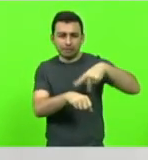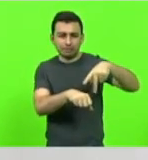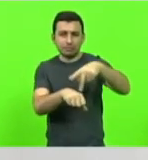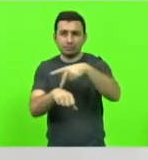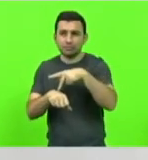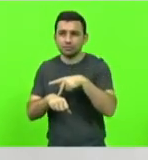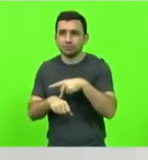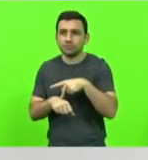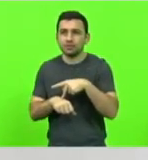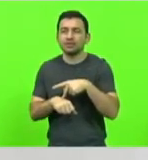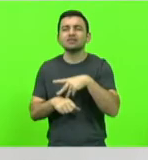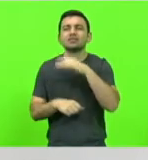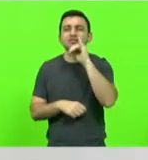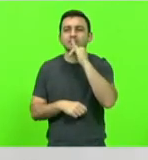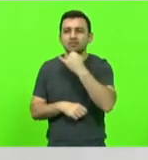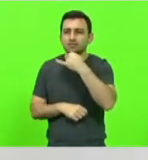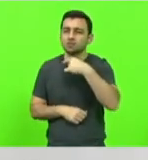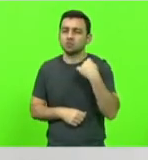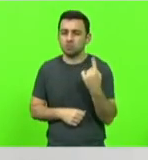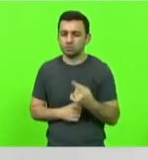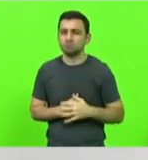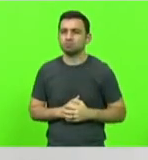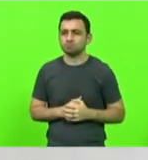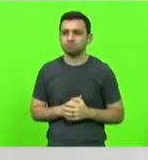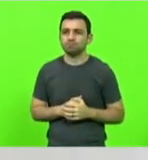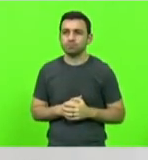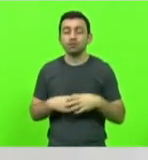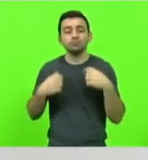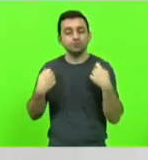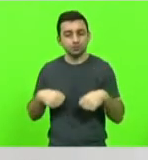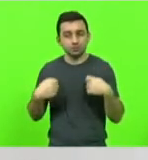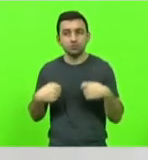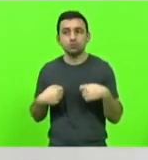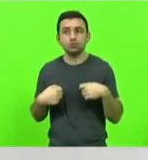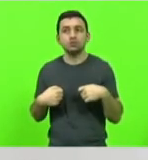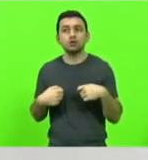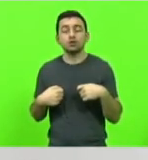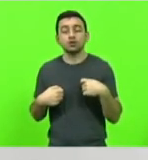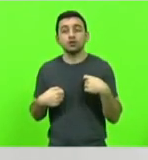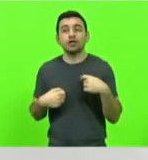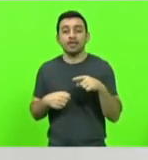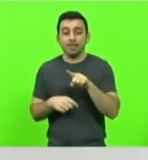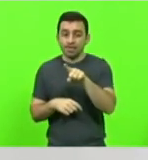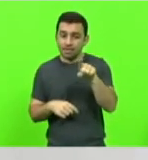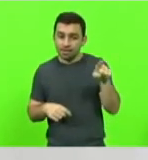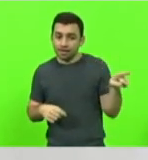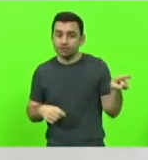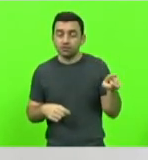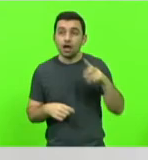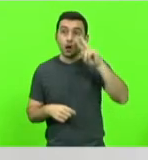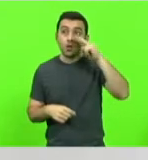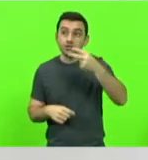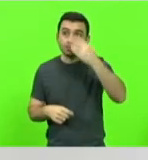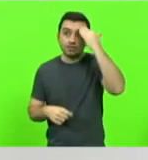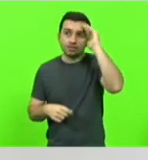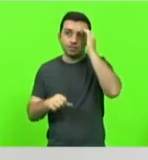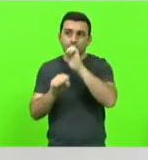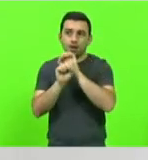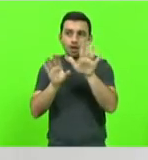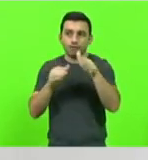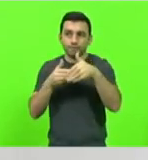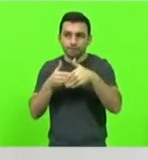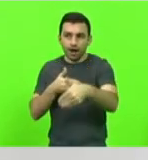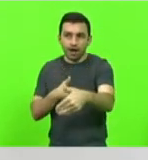Muito triste para todos nós, mas foi preciso que passassem por isso para poder reconhecer e saber daqui para frente a tomar